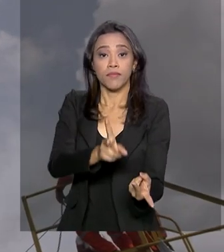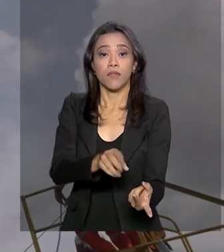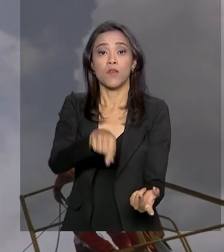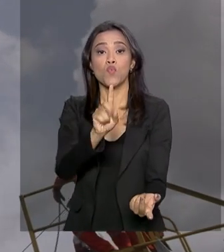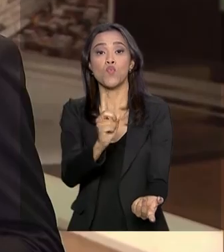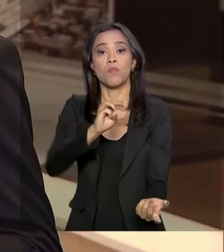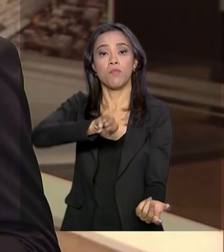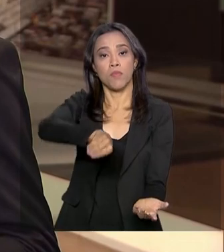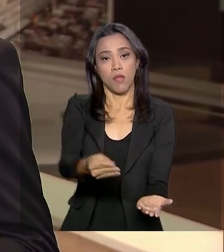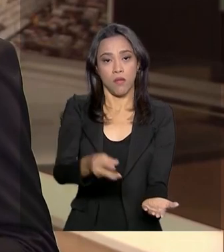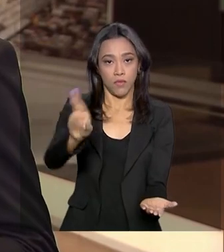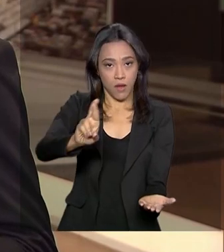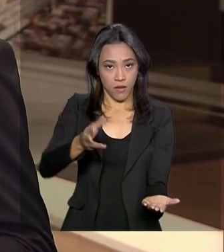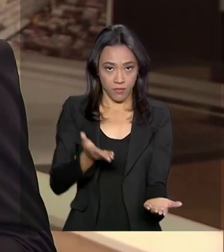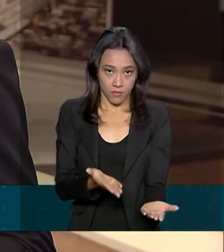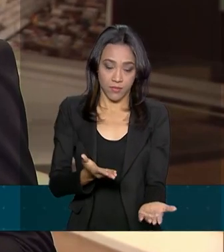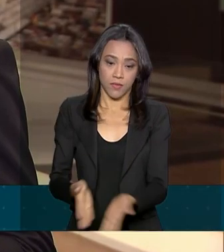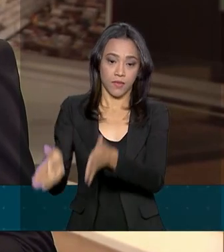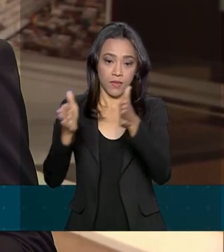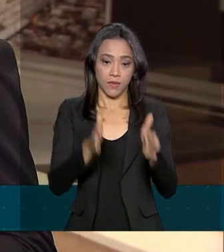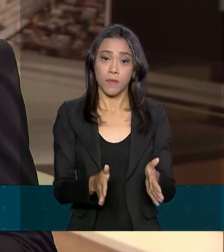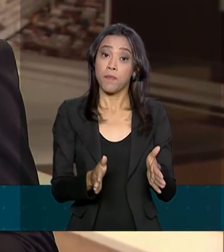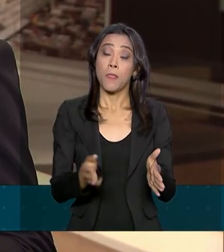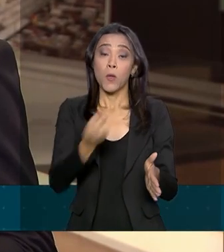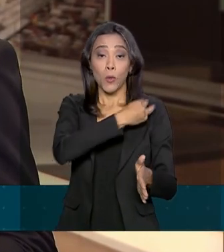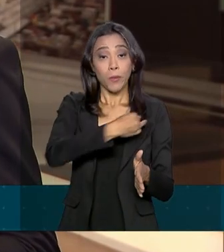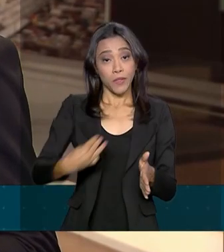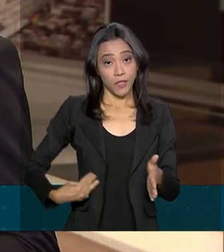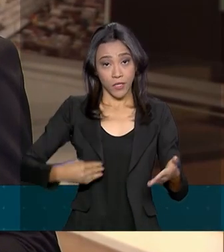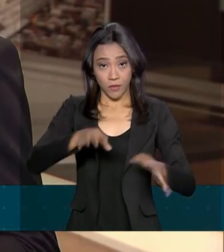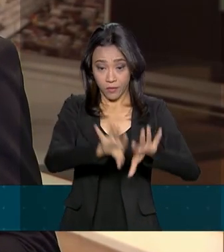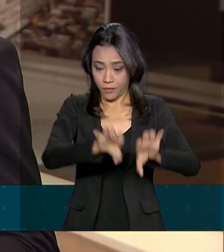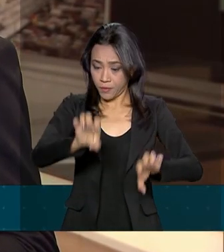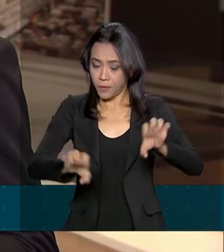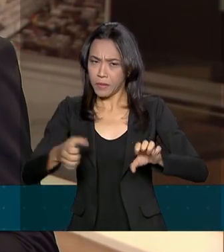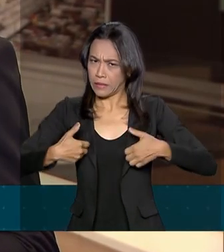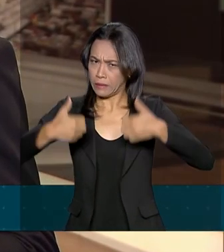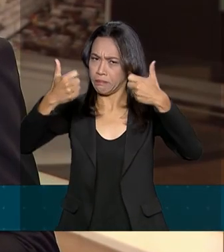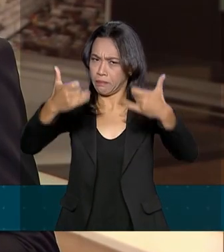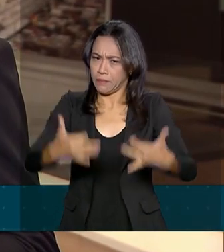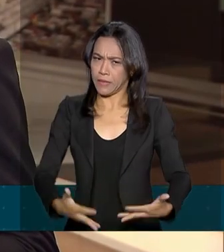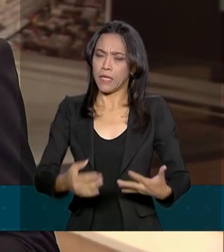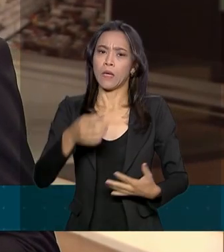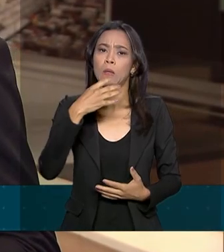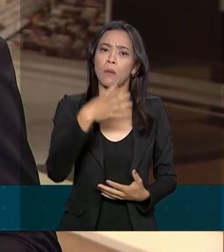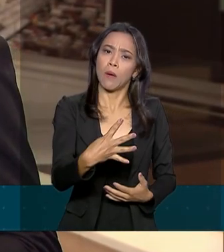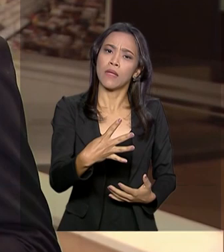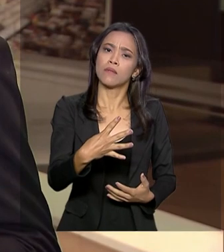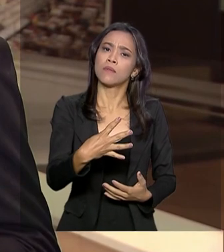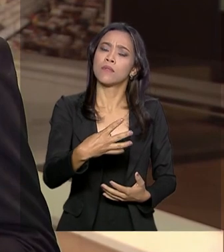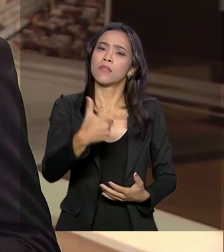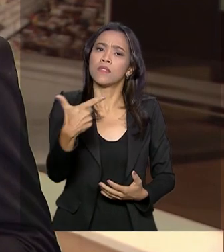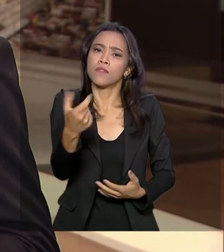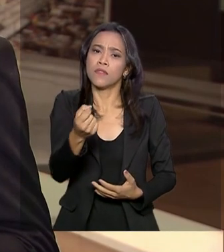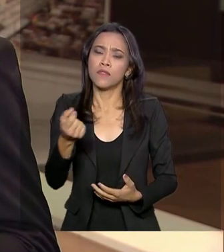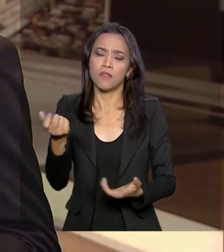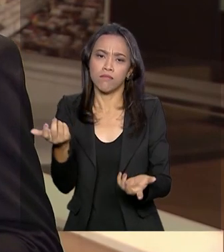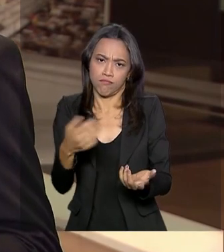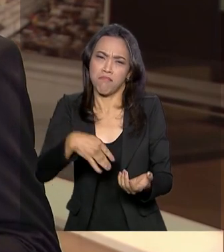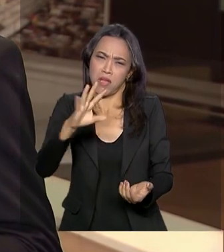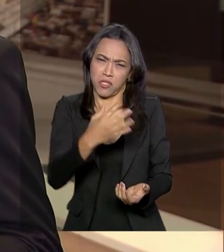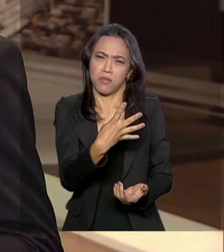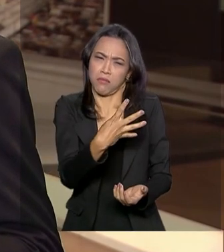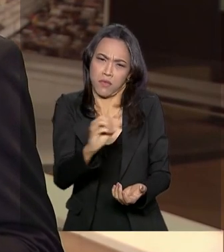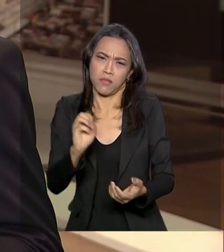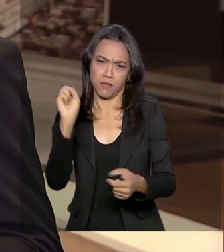milhão de reais. O ministro da Infraestrutura, Tarcísio Gomes de Freitas, estima que cerca de 400 empregos diretos devam ser criados.